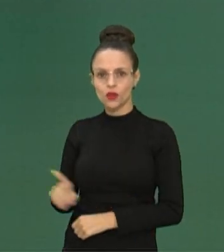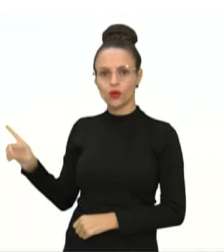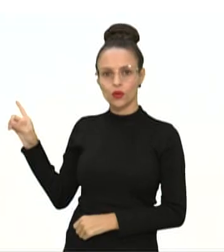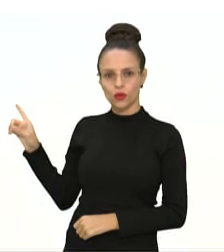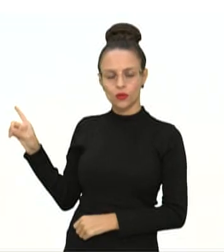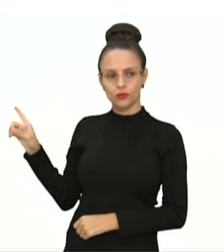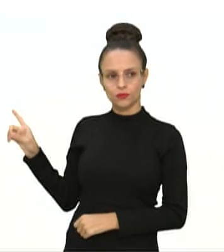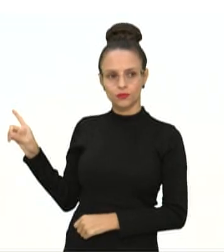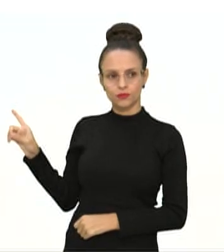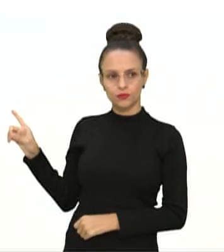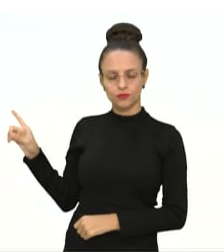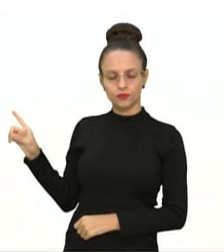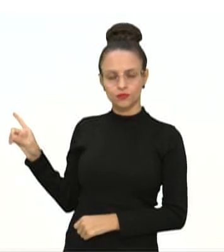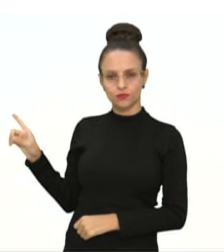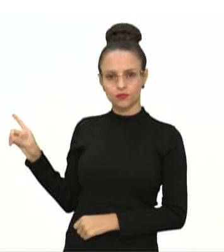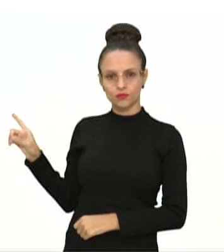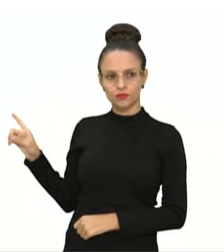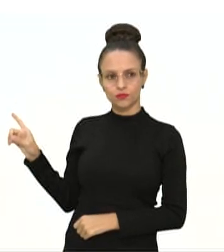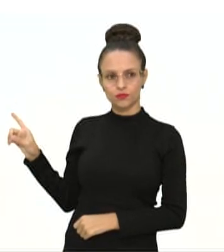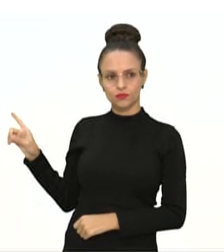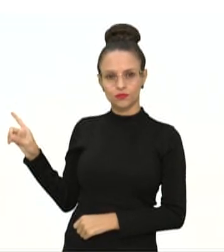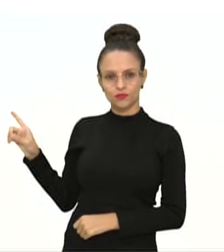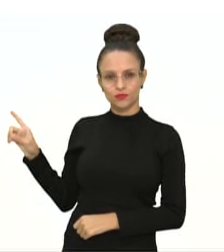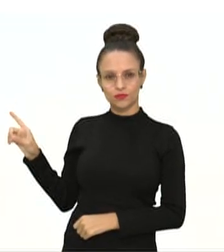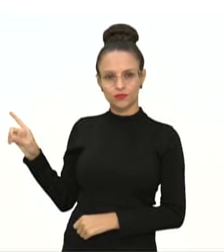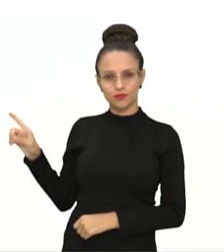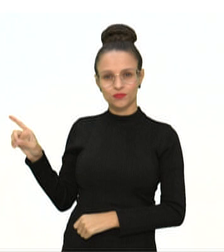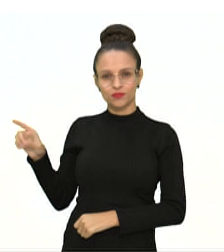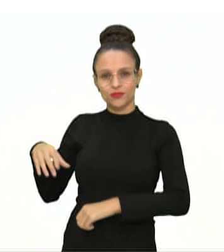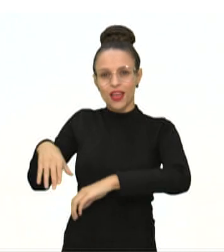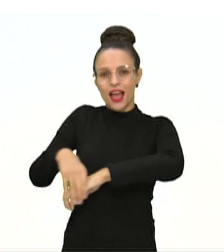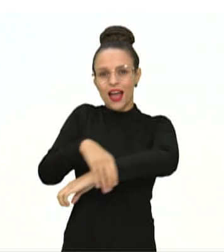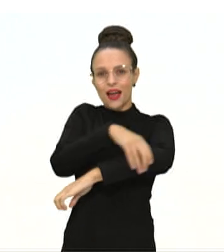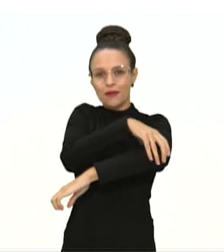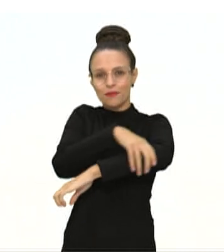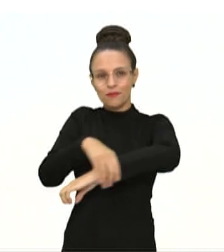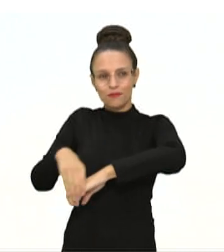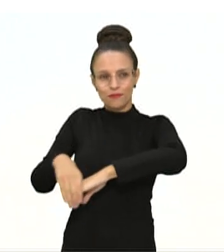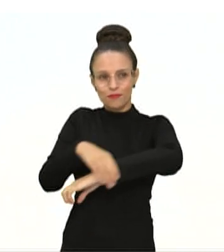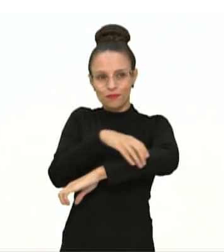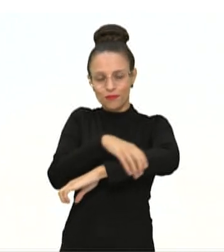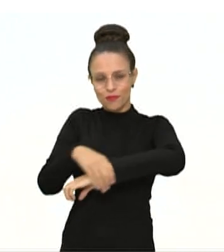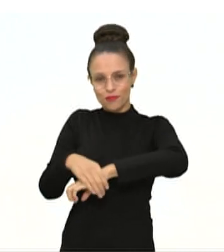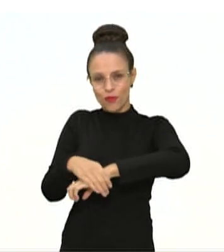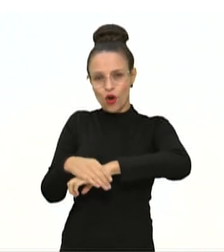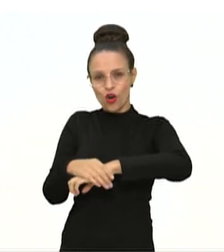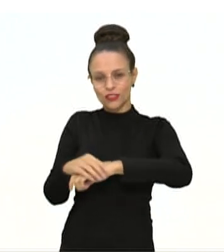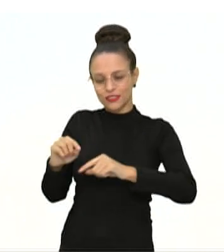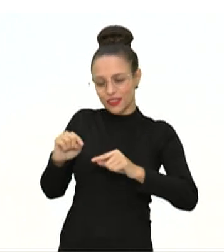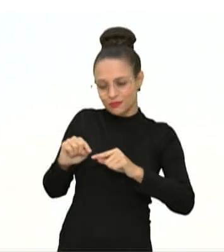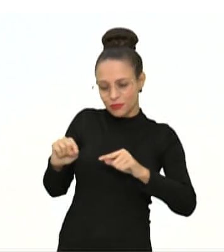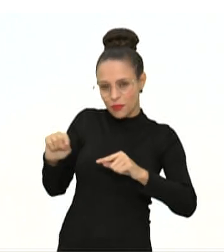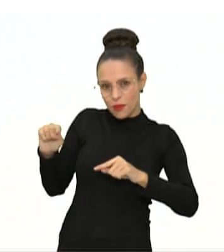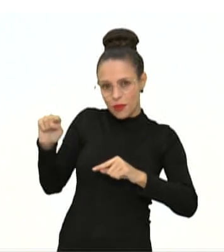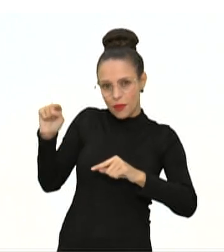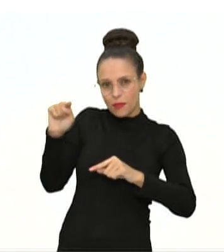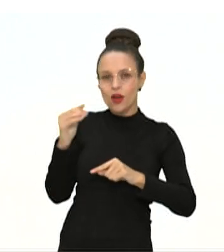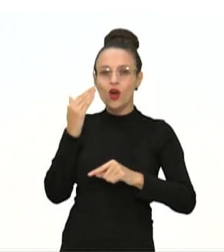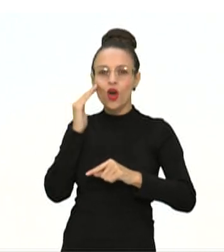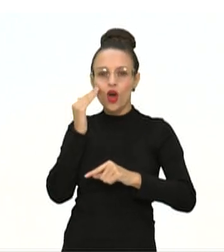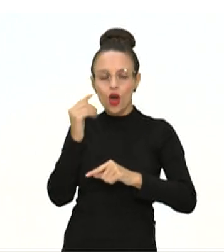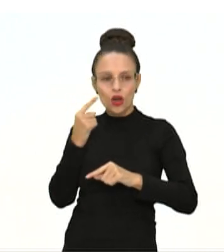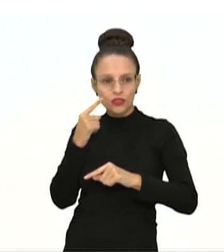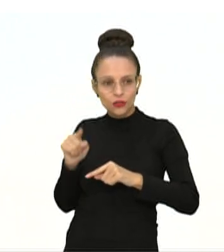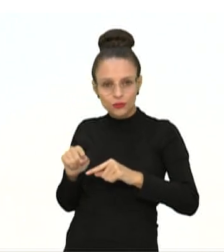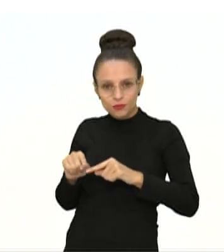aí na bota? A bota dando um chute na Sicília, né? Dando